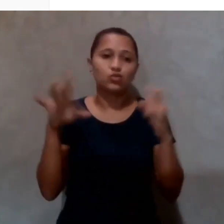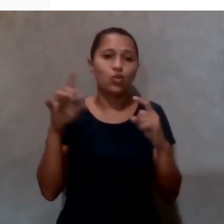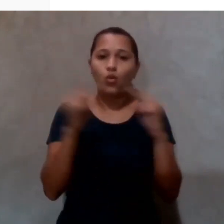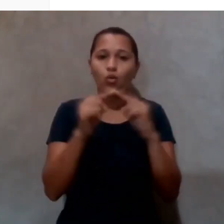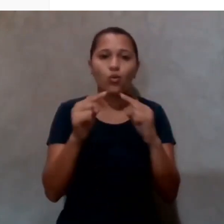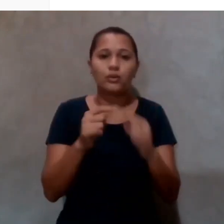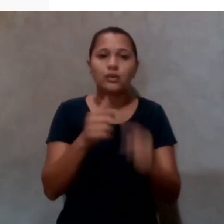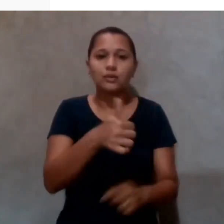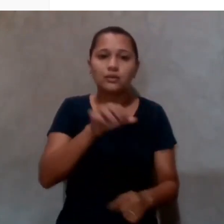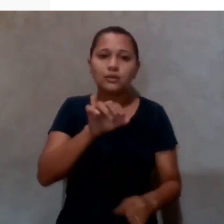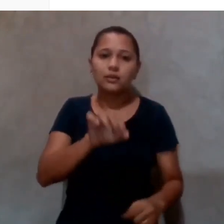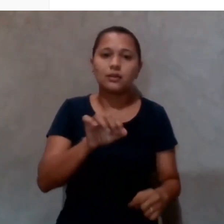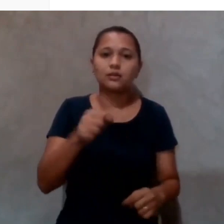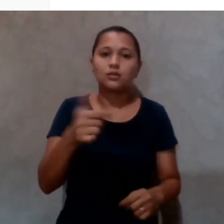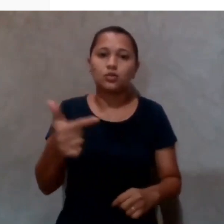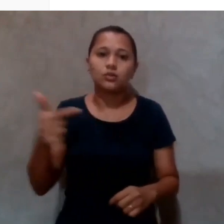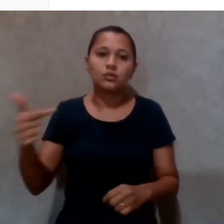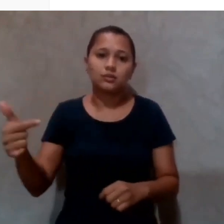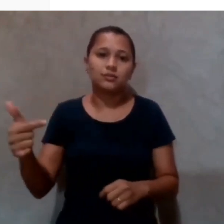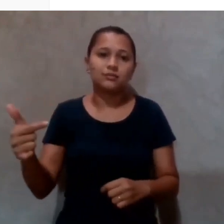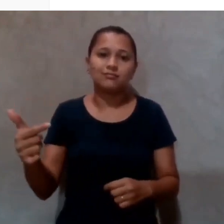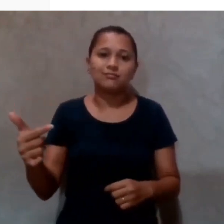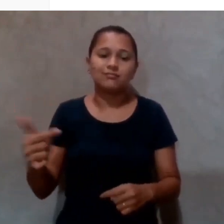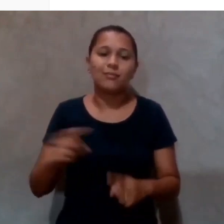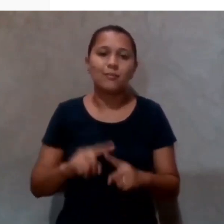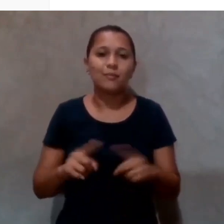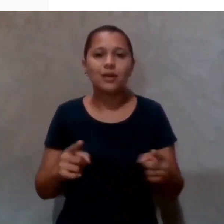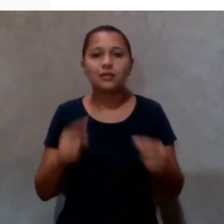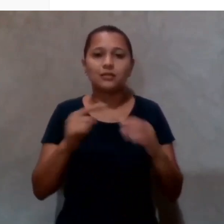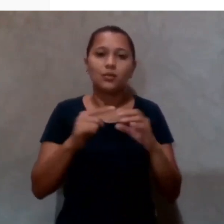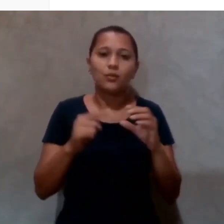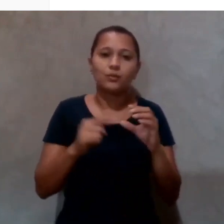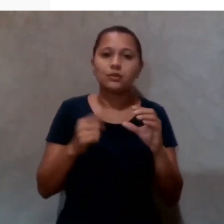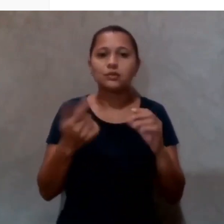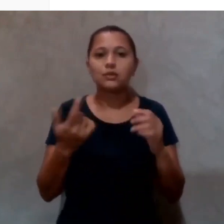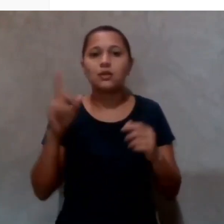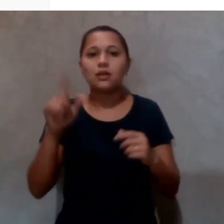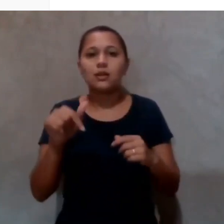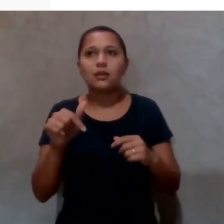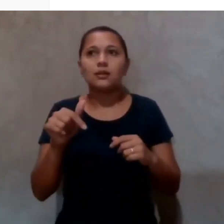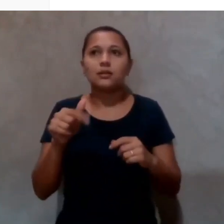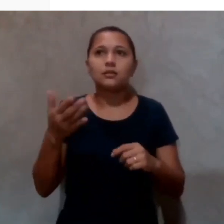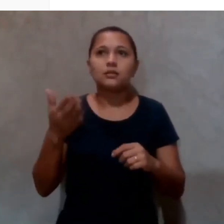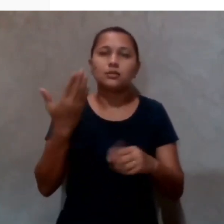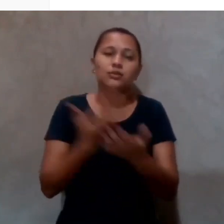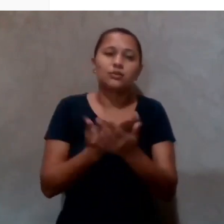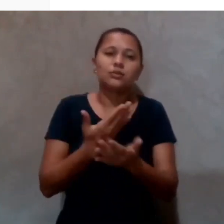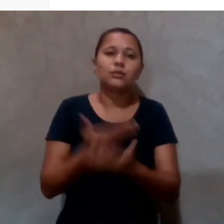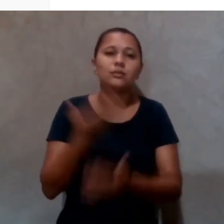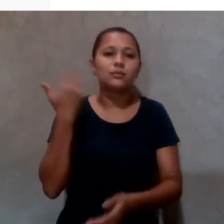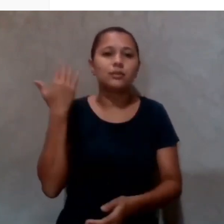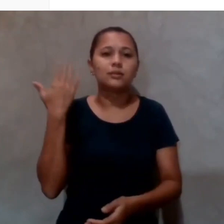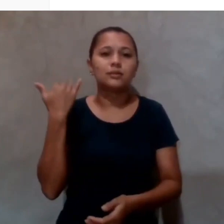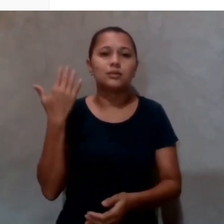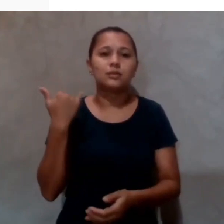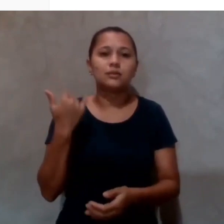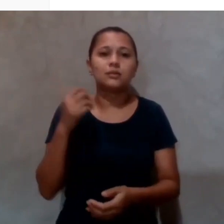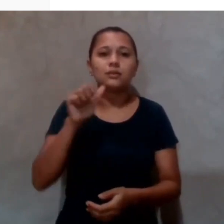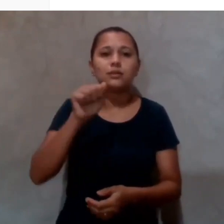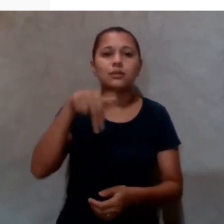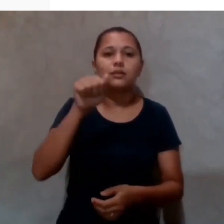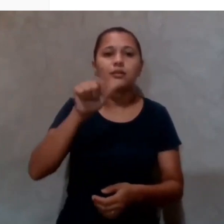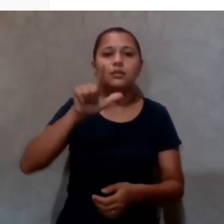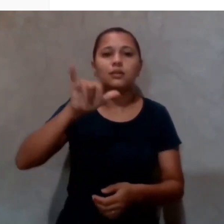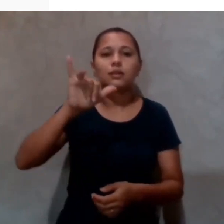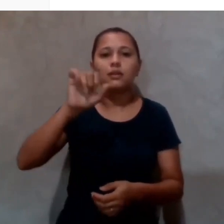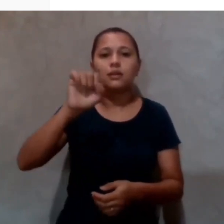Esse problema de combinação é um problema que nós estudamos na análise combinatória. Então, nós temos que a combinação de 10